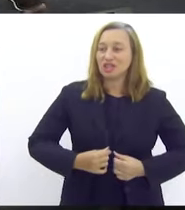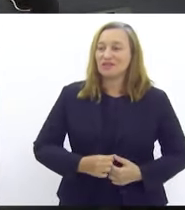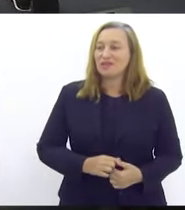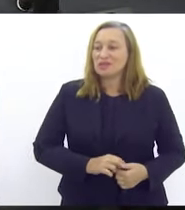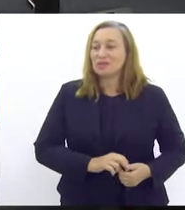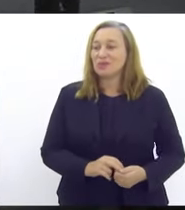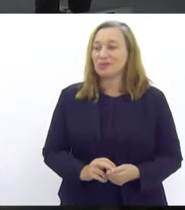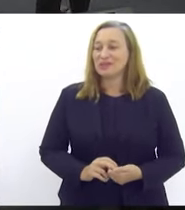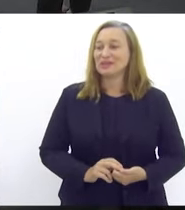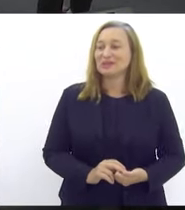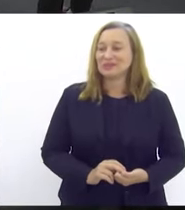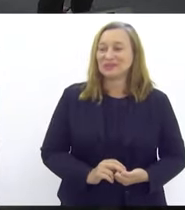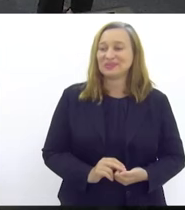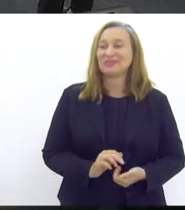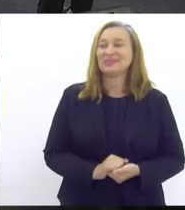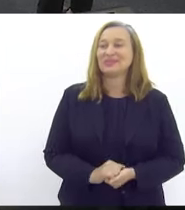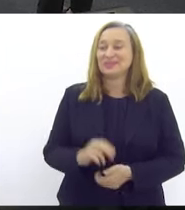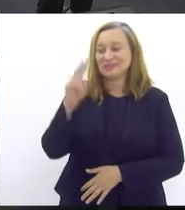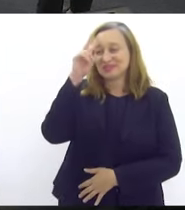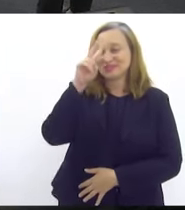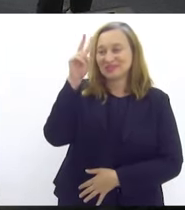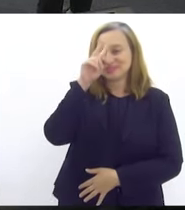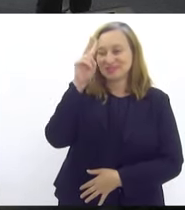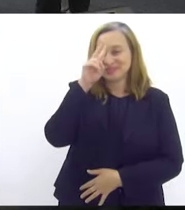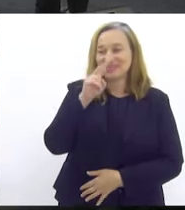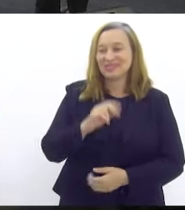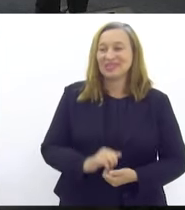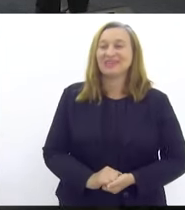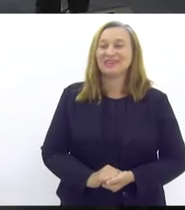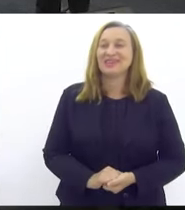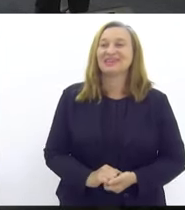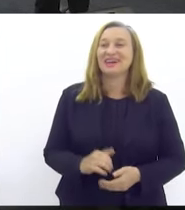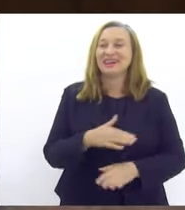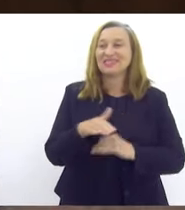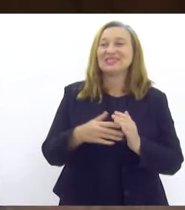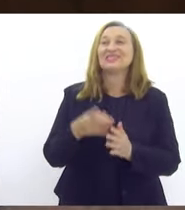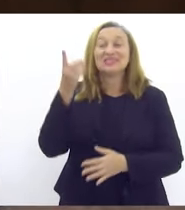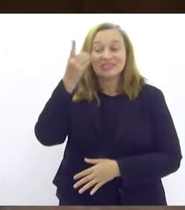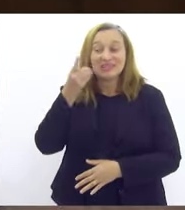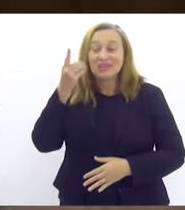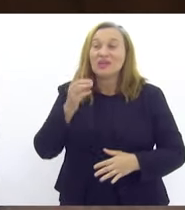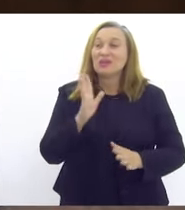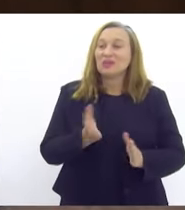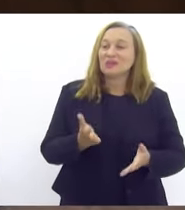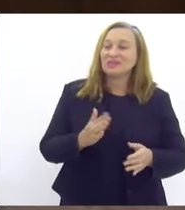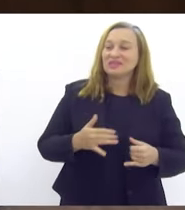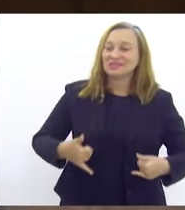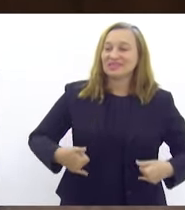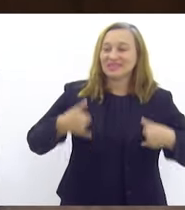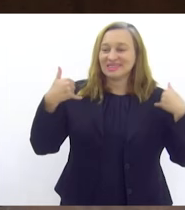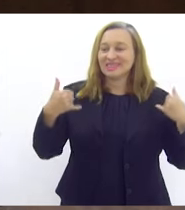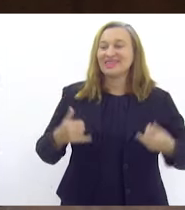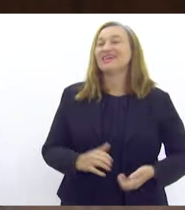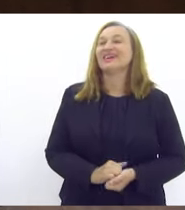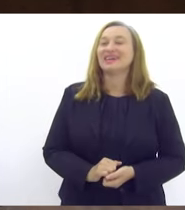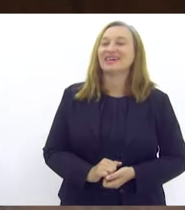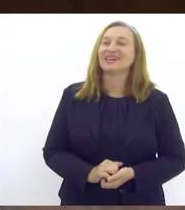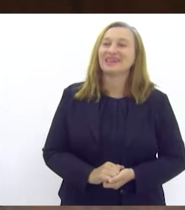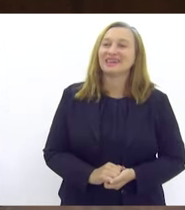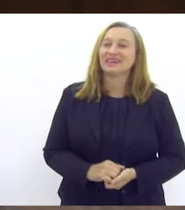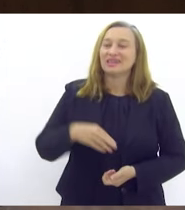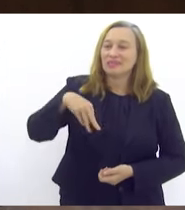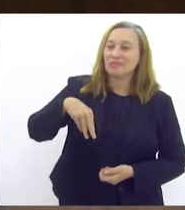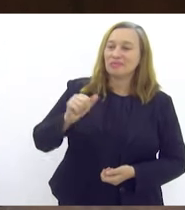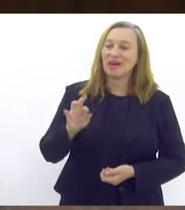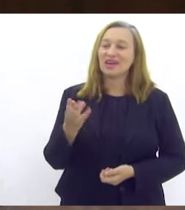Pela ordem, para lembrar aqui aos nossos deputados e deputadas, hoje é aniversário do nosso Marquinhos. Batemos parabéns para ele.